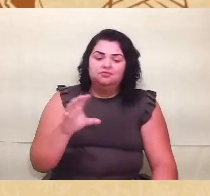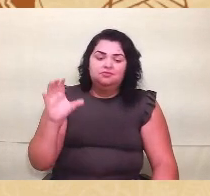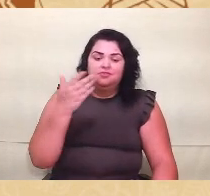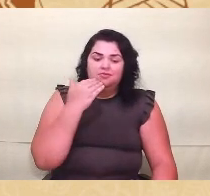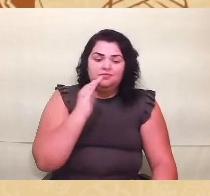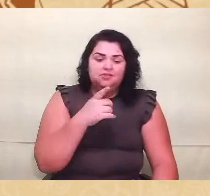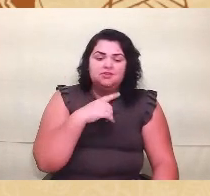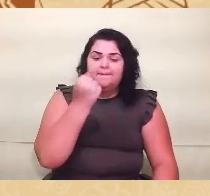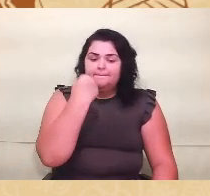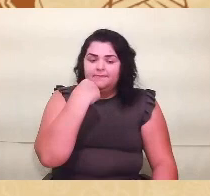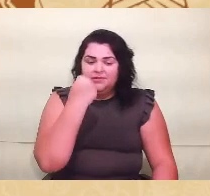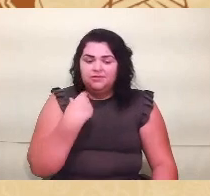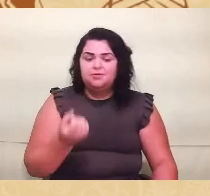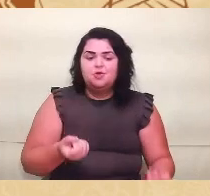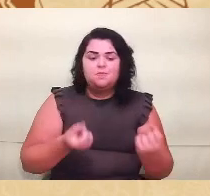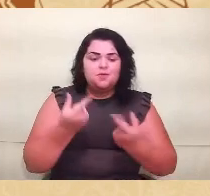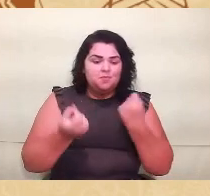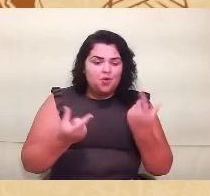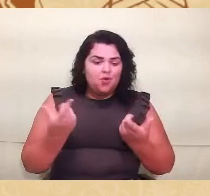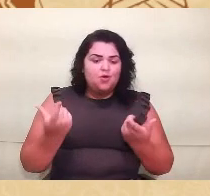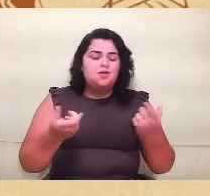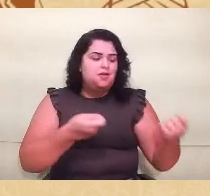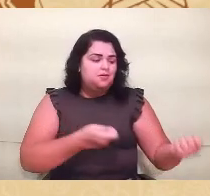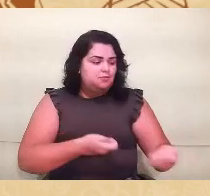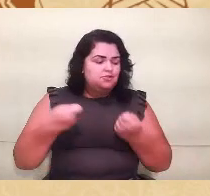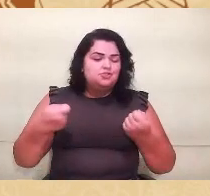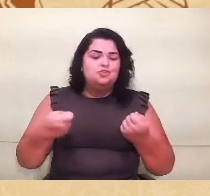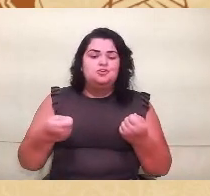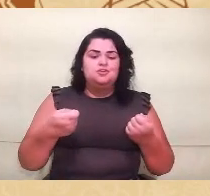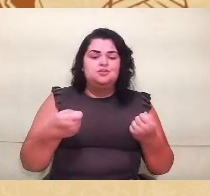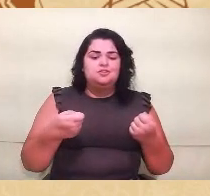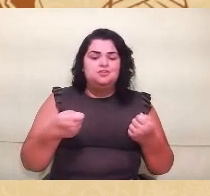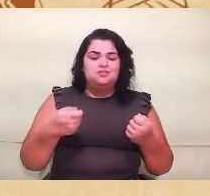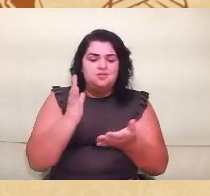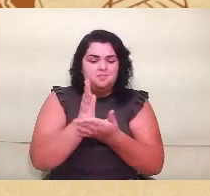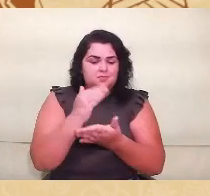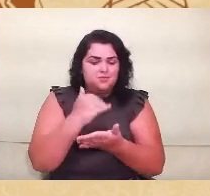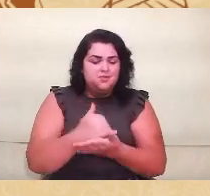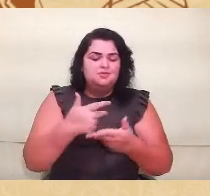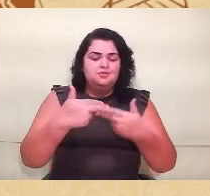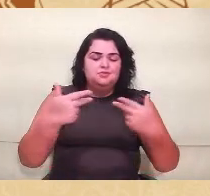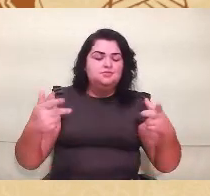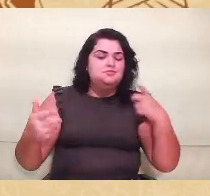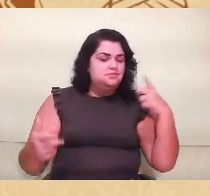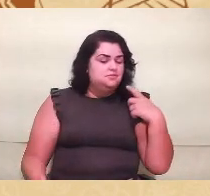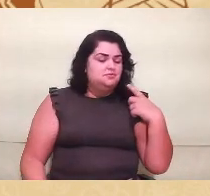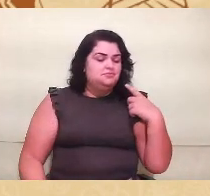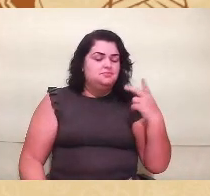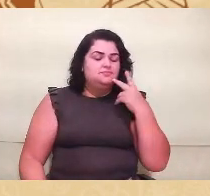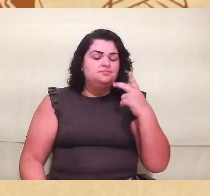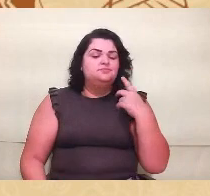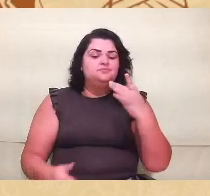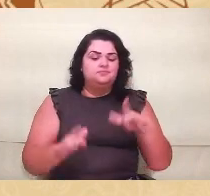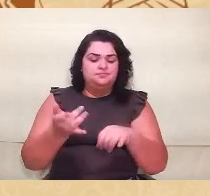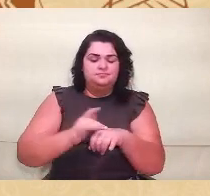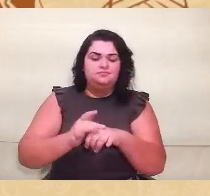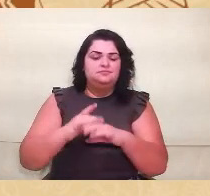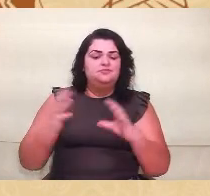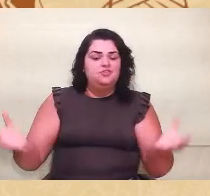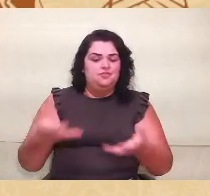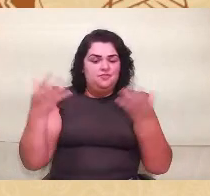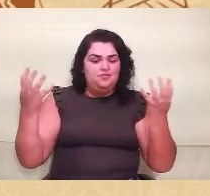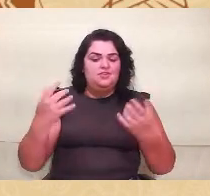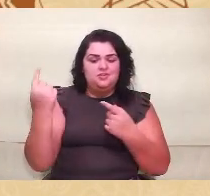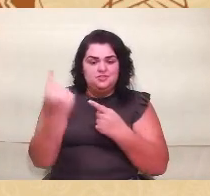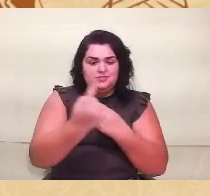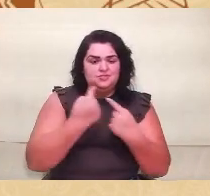Milho, pipoca, mandioca, macaxeira, milho torrado. E dança em torno da fogueira. Ele ainda dança em circo e